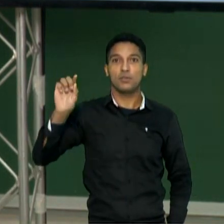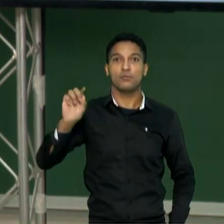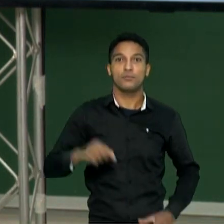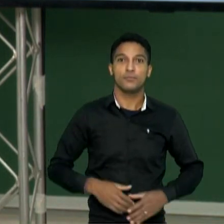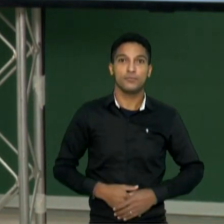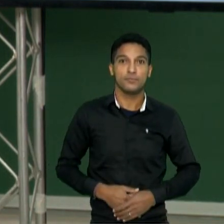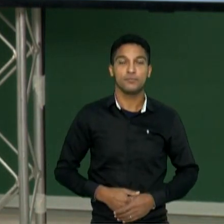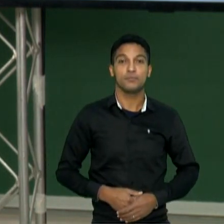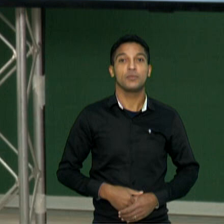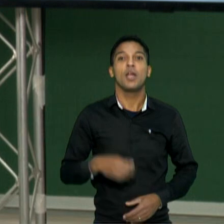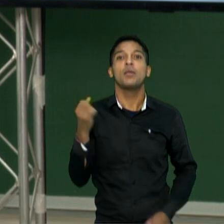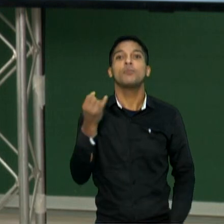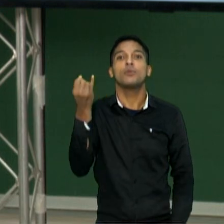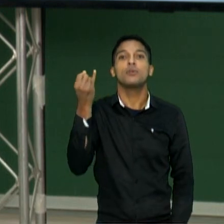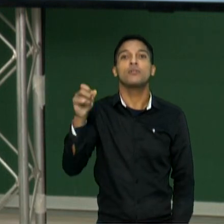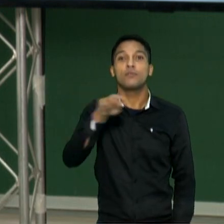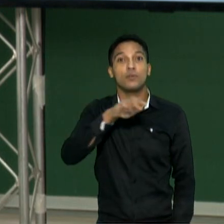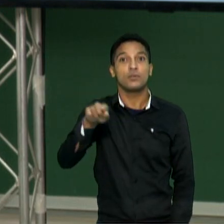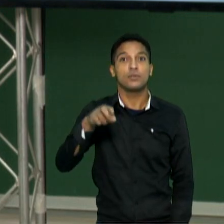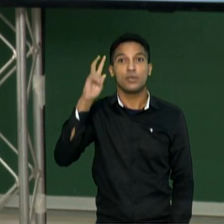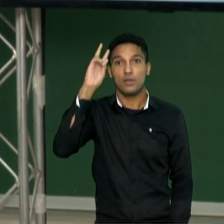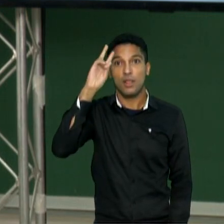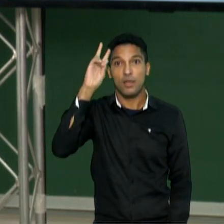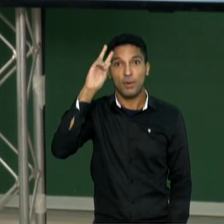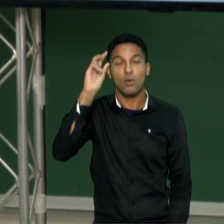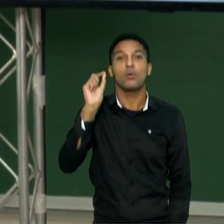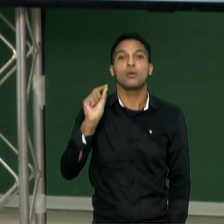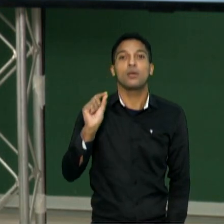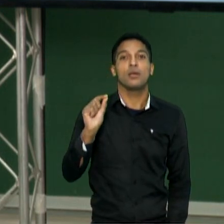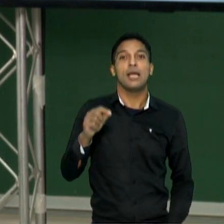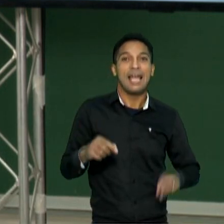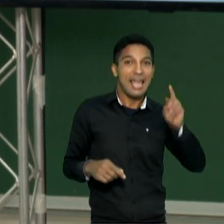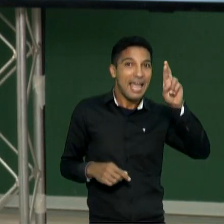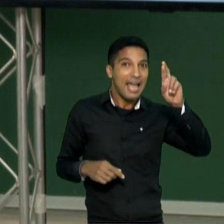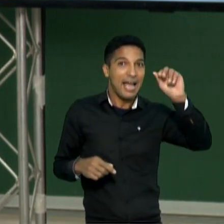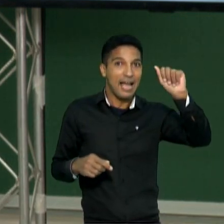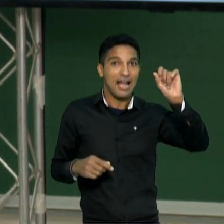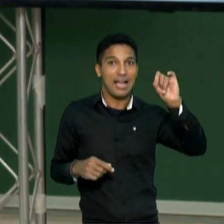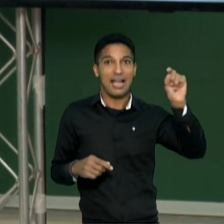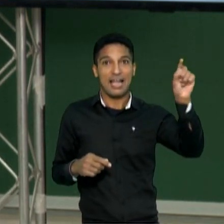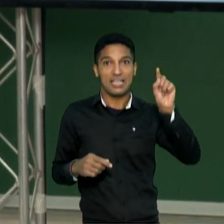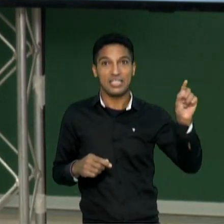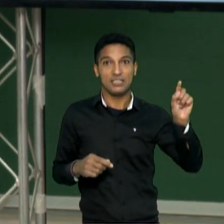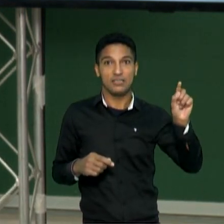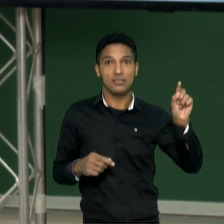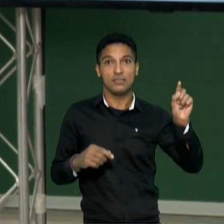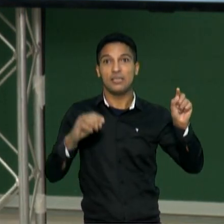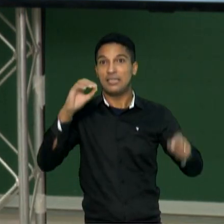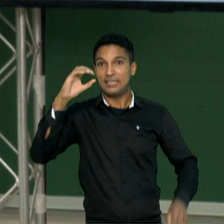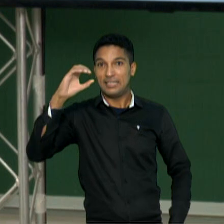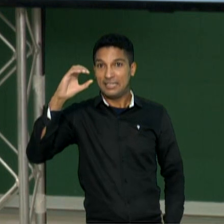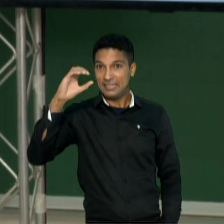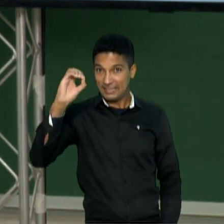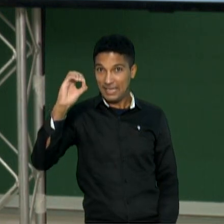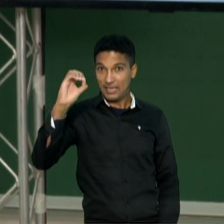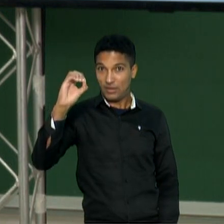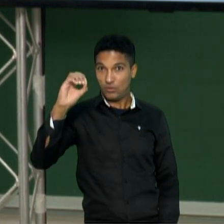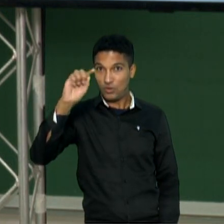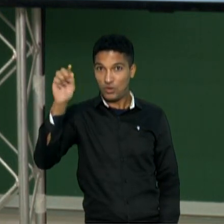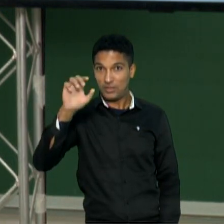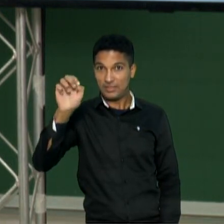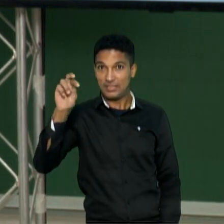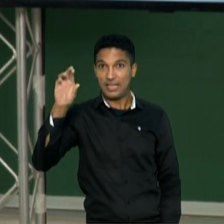que a raiz ou o zero da função é a mesma coisa. Então, nesse exercício 1, está pedindo lá, determine